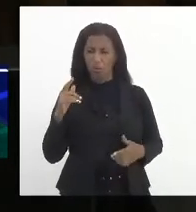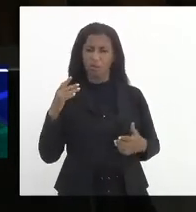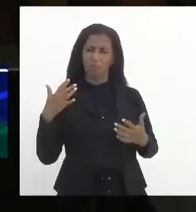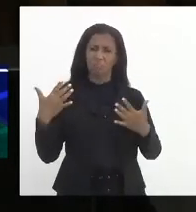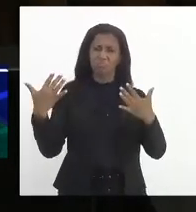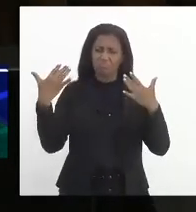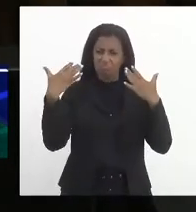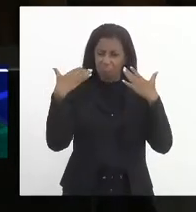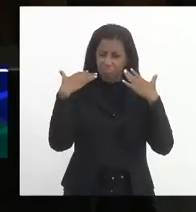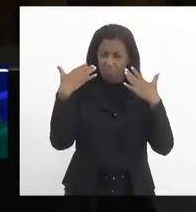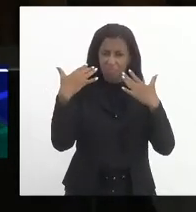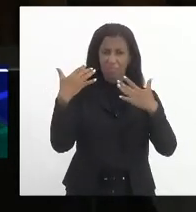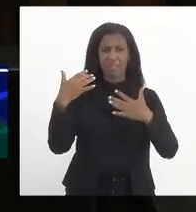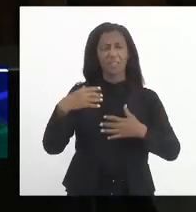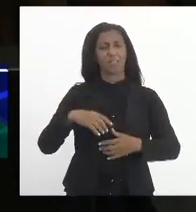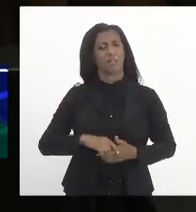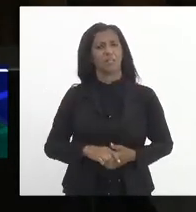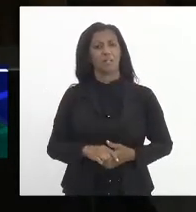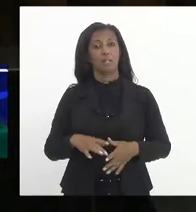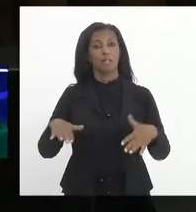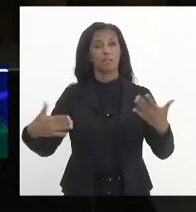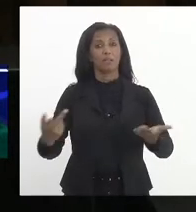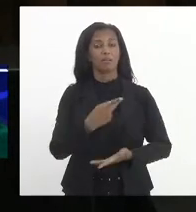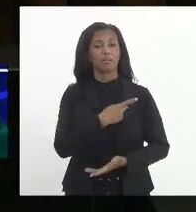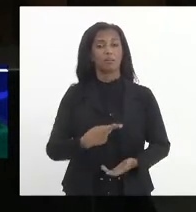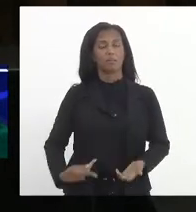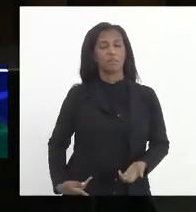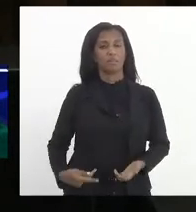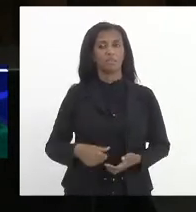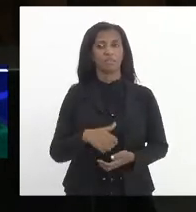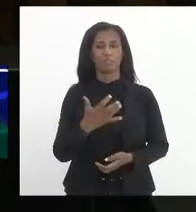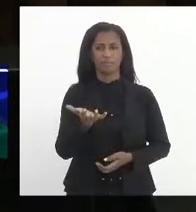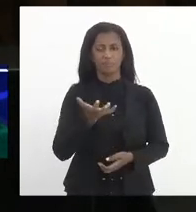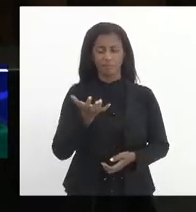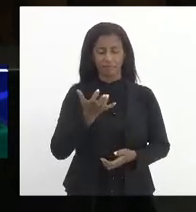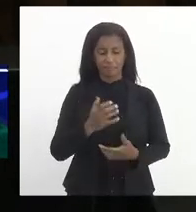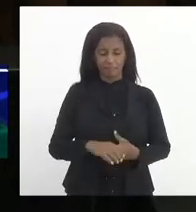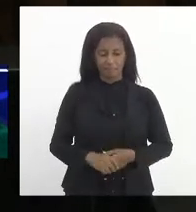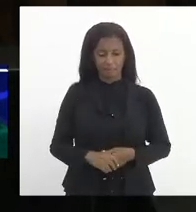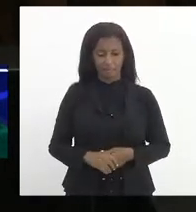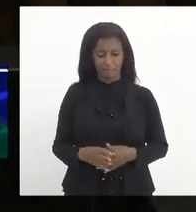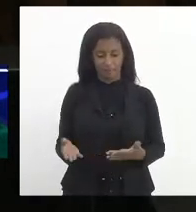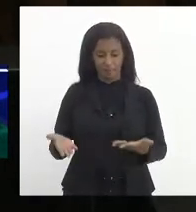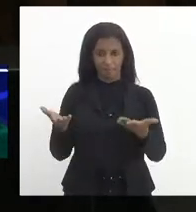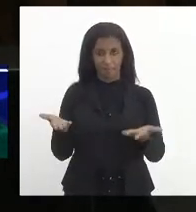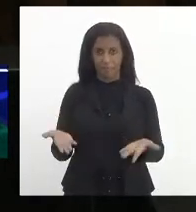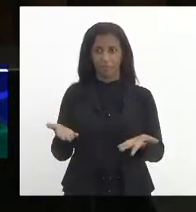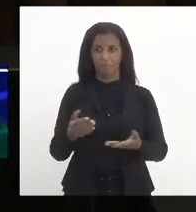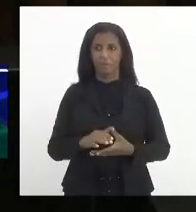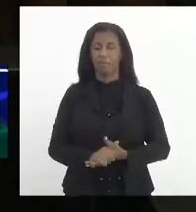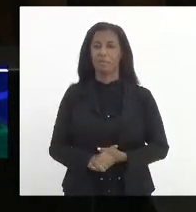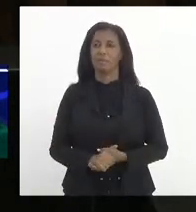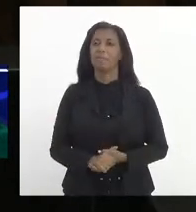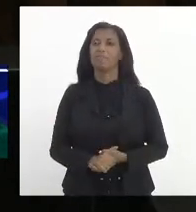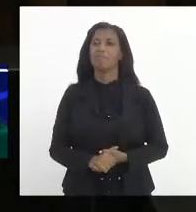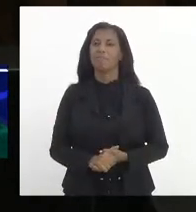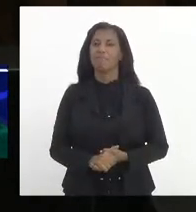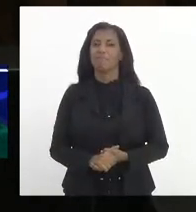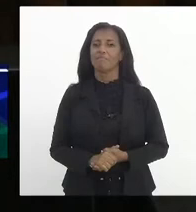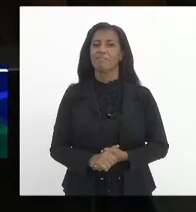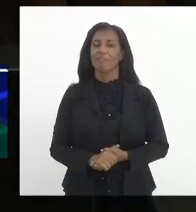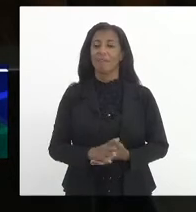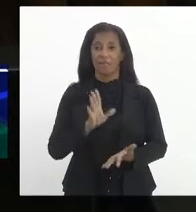mais atenção ainda então a senhora Presidente eu queria deixar aqui esse